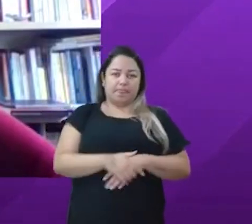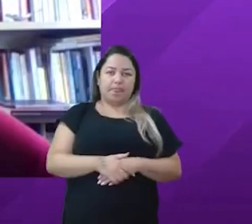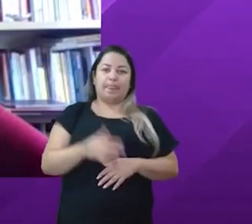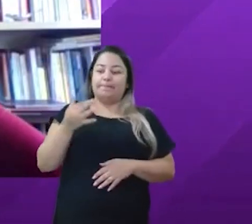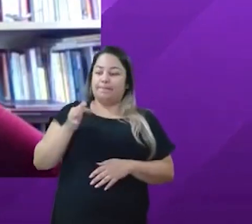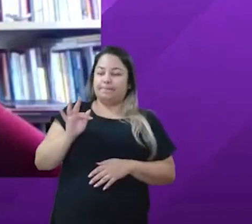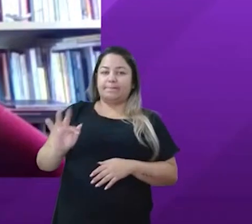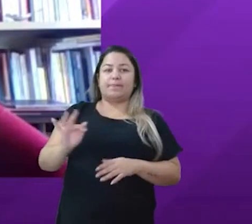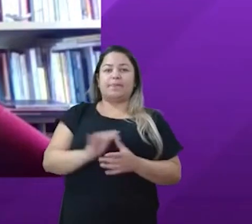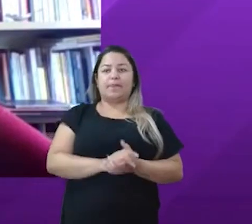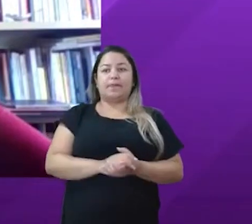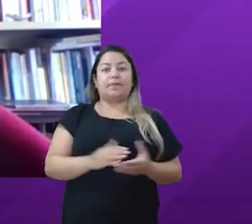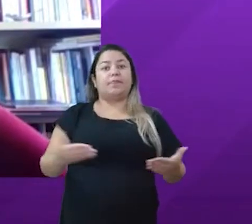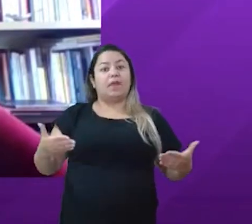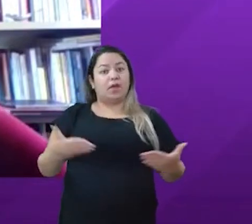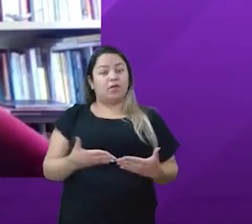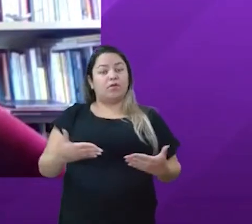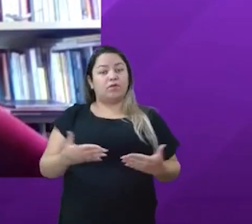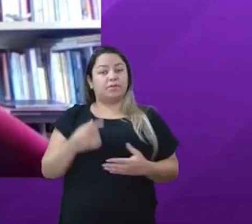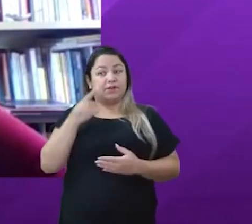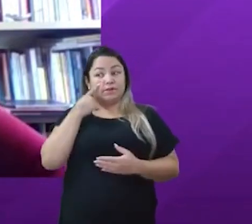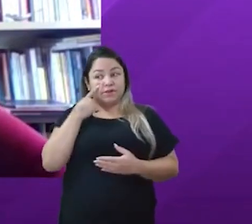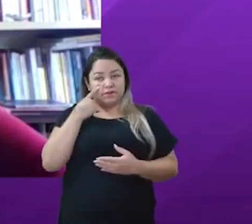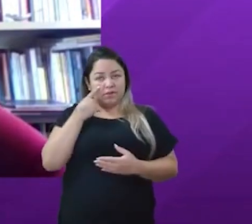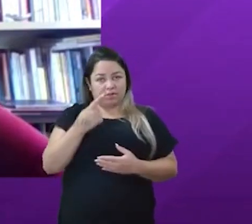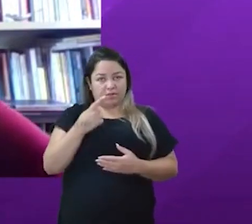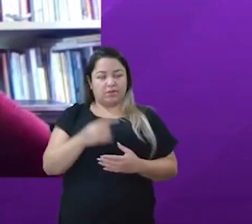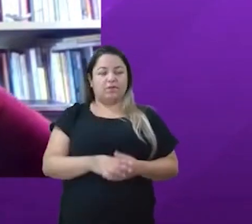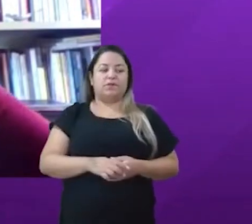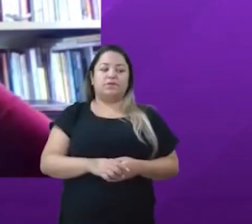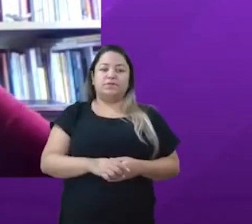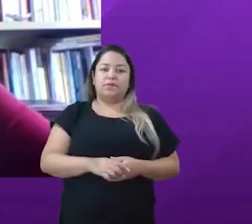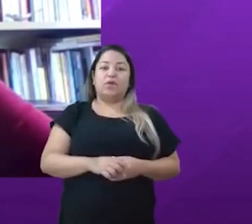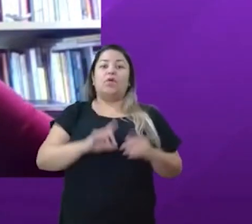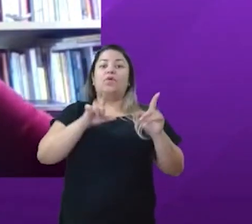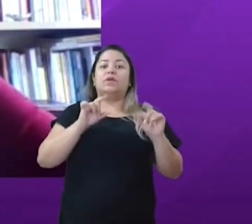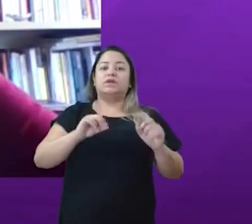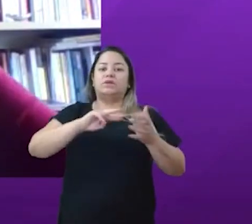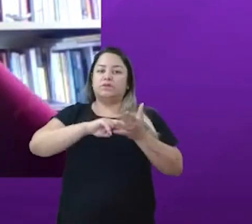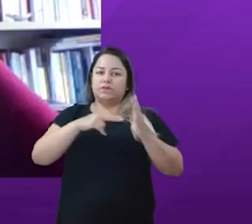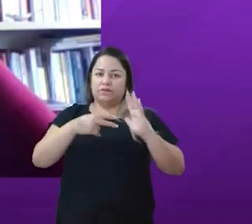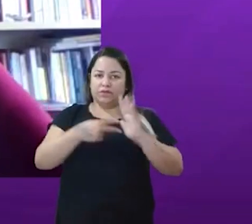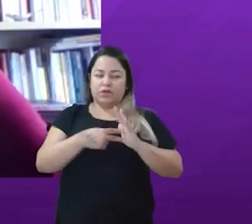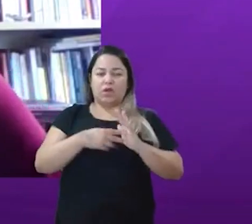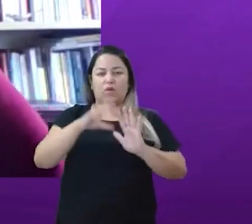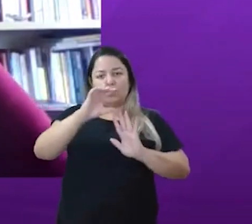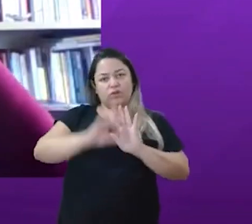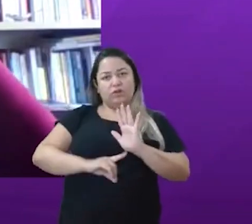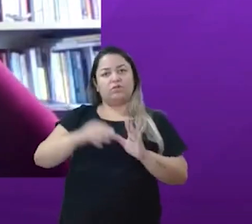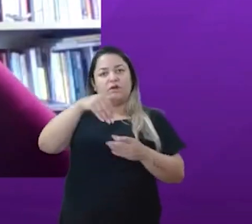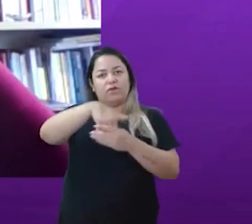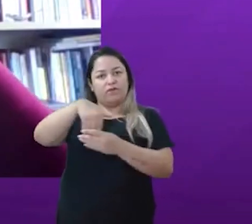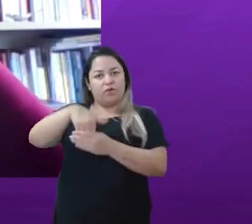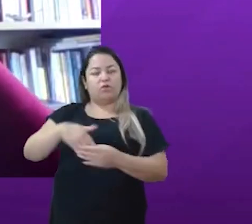federal. Agora, vejam bem, o que significa o direito ao voto